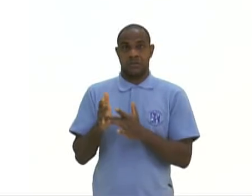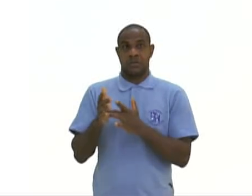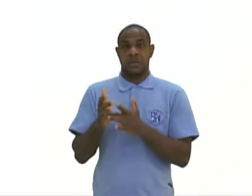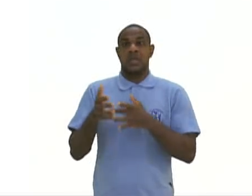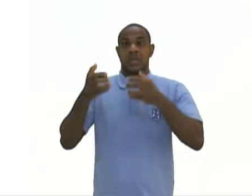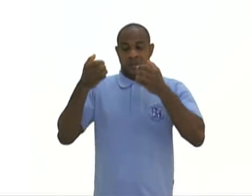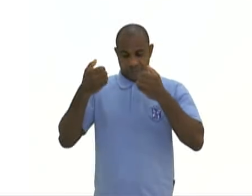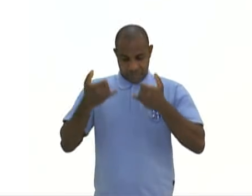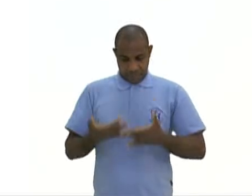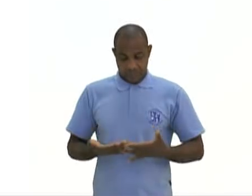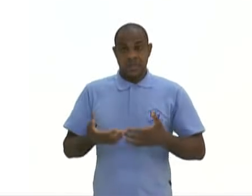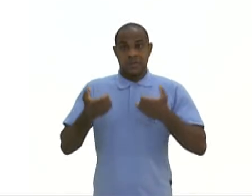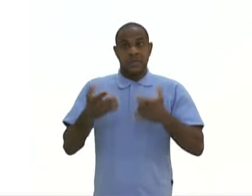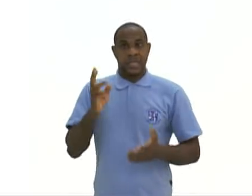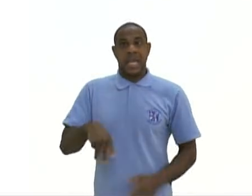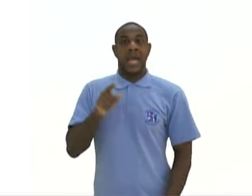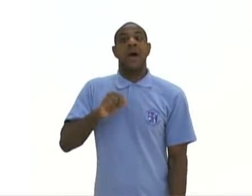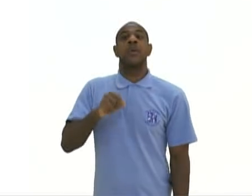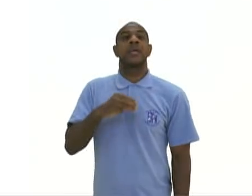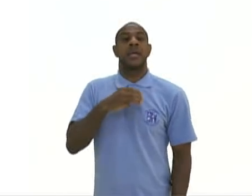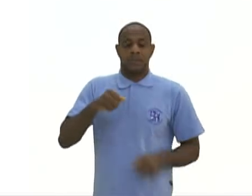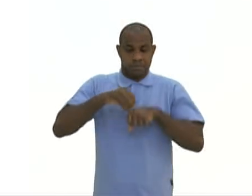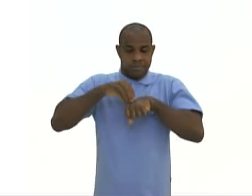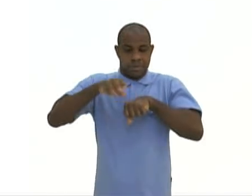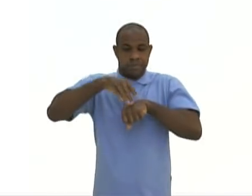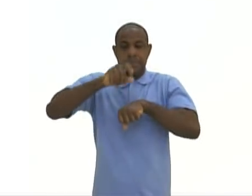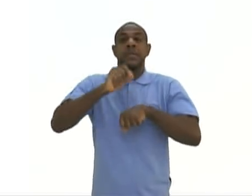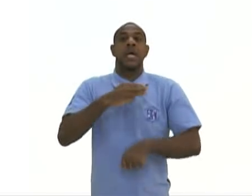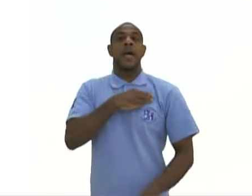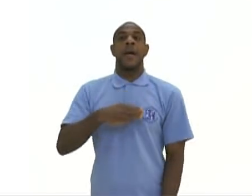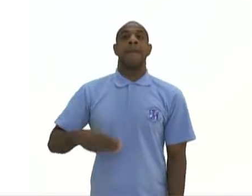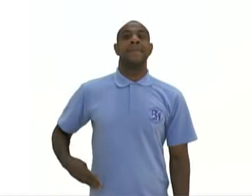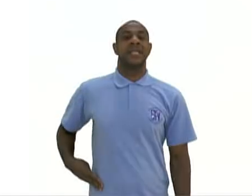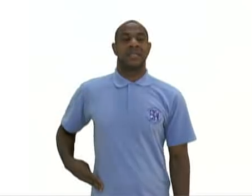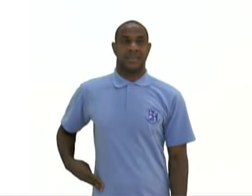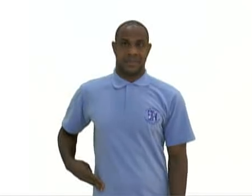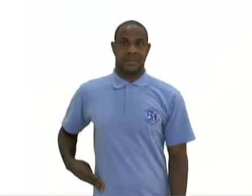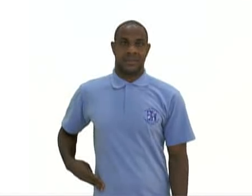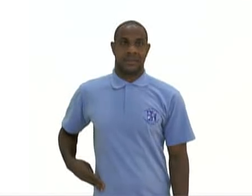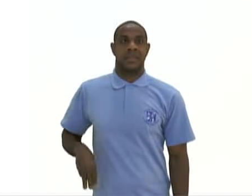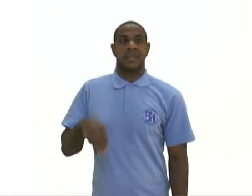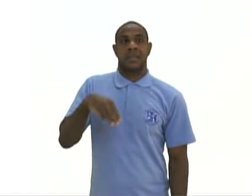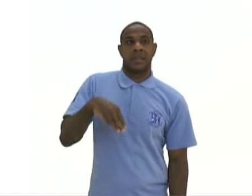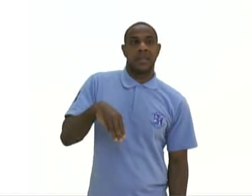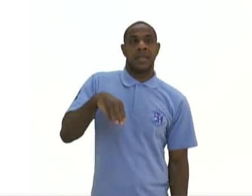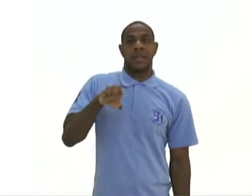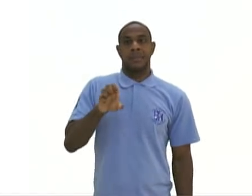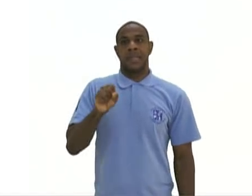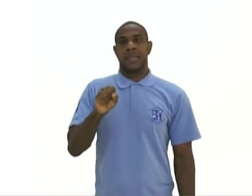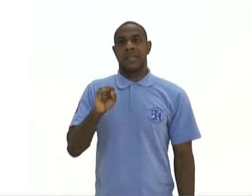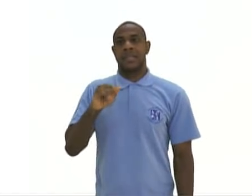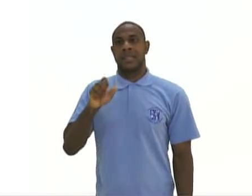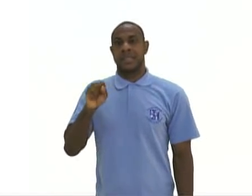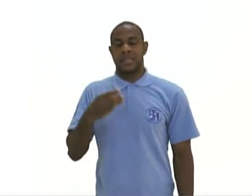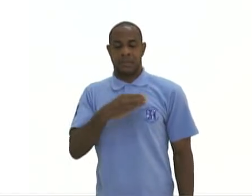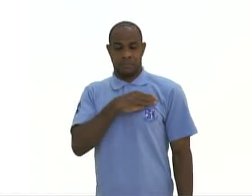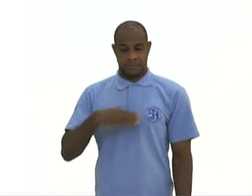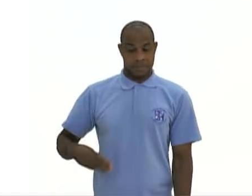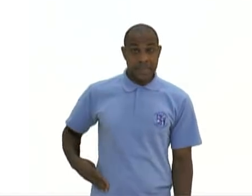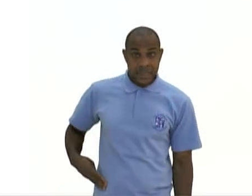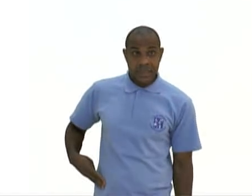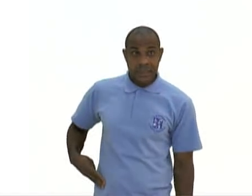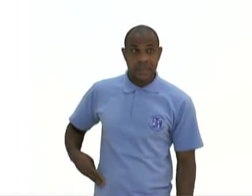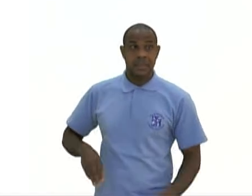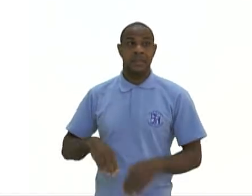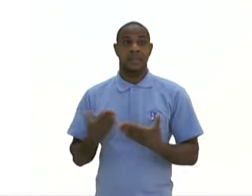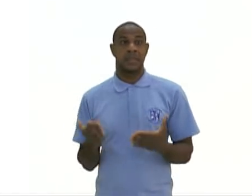percorrer várias regiões. Ele nasceu ali na região de Belém, era uma província, né, do Império Romano, ficava na